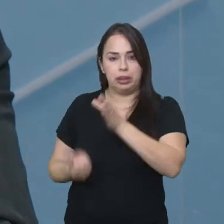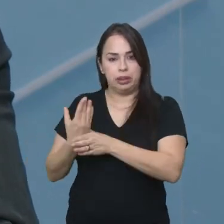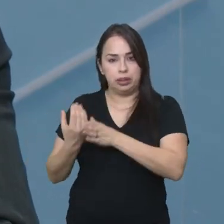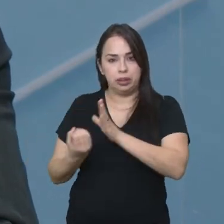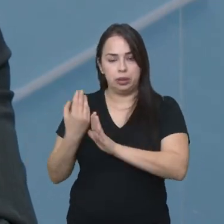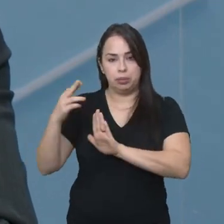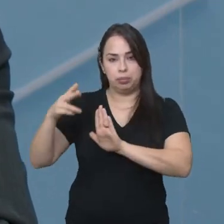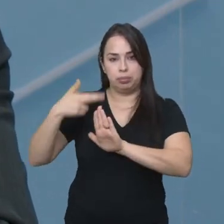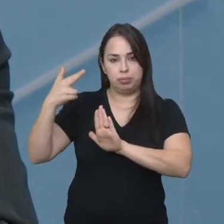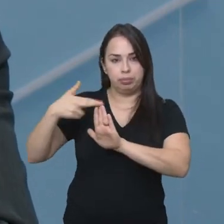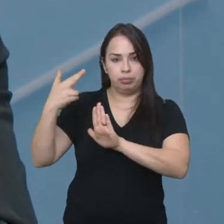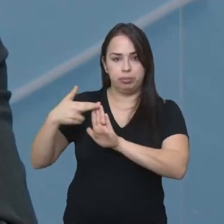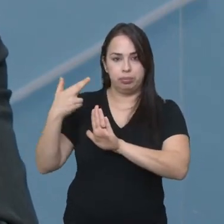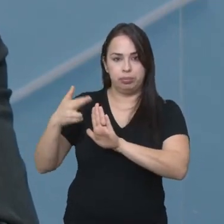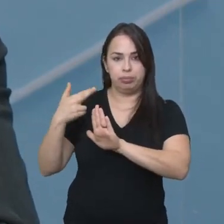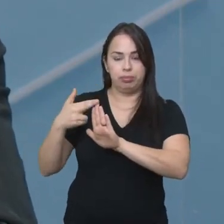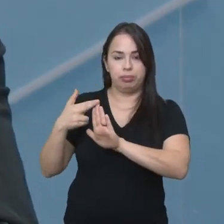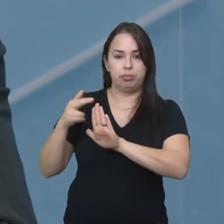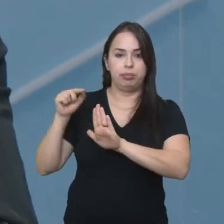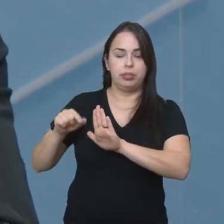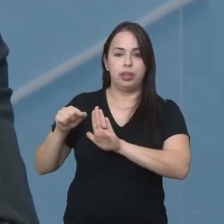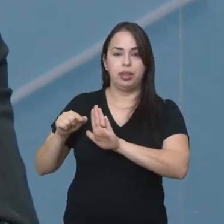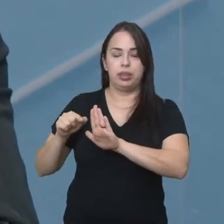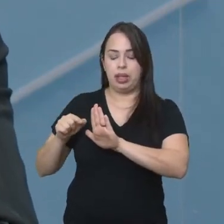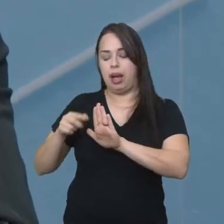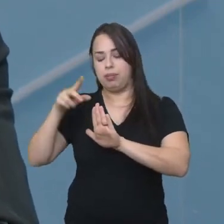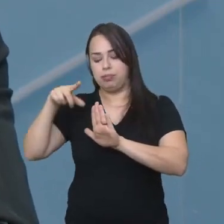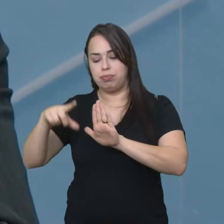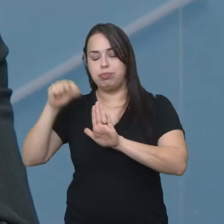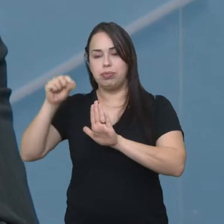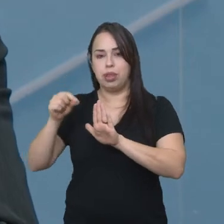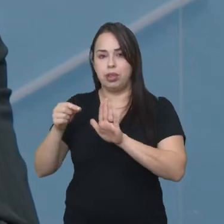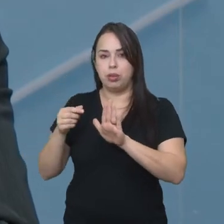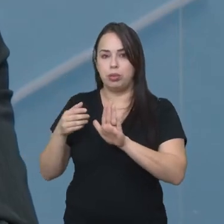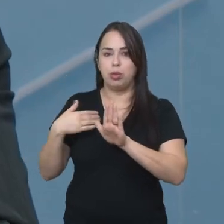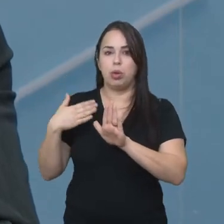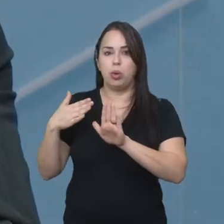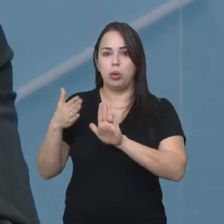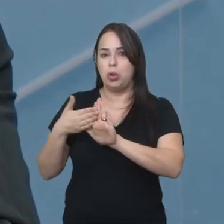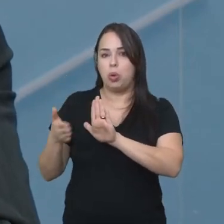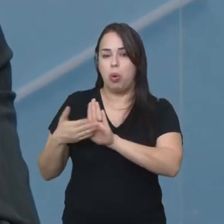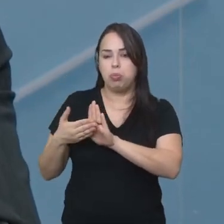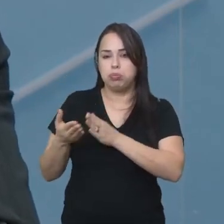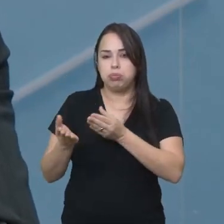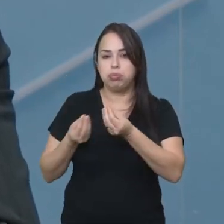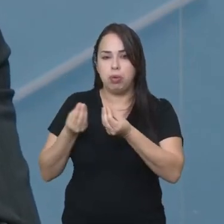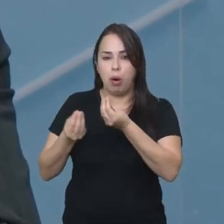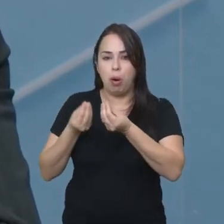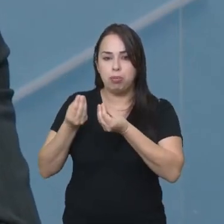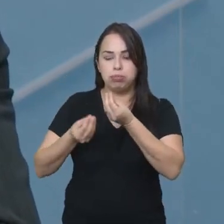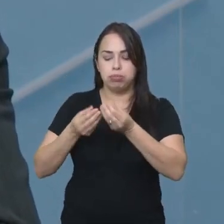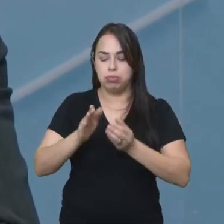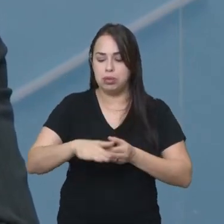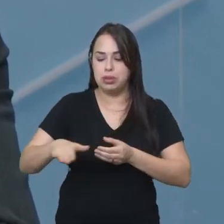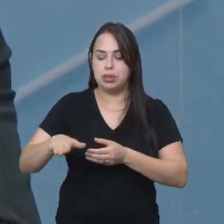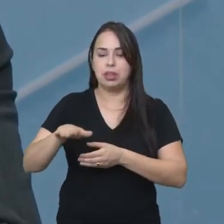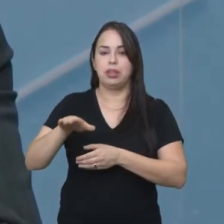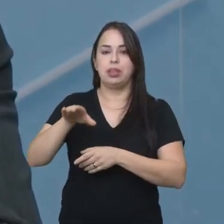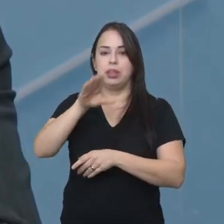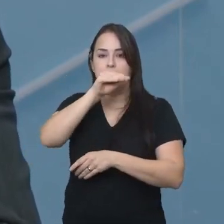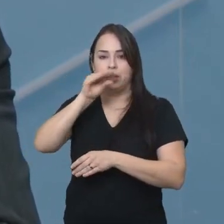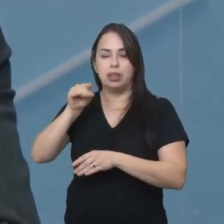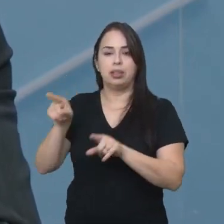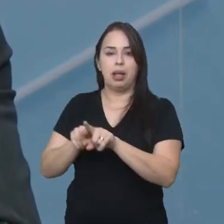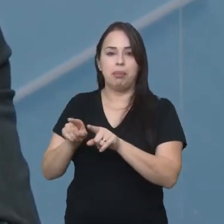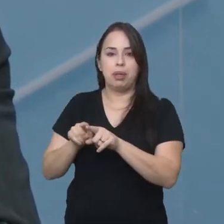elaboram resoluções e que tiram diretrizes para a questão da criança e do adolescente, além de controlar o Fundo Municipal dos